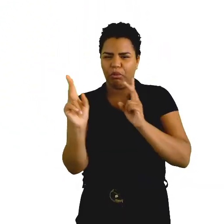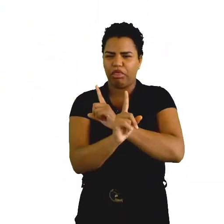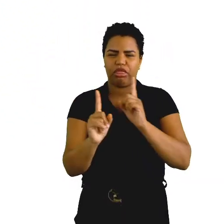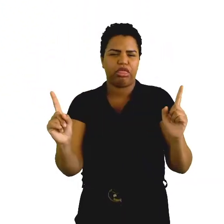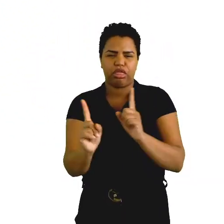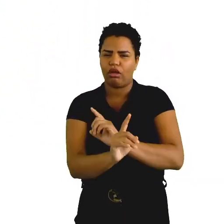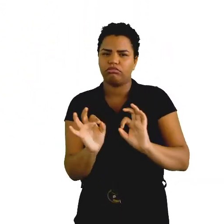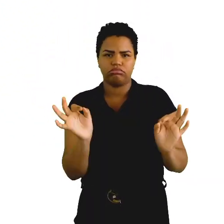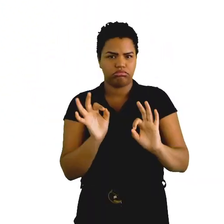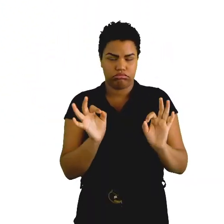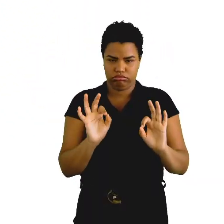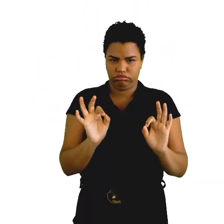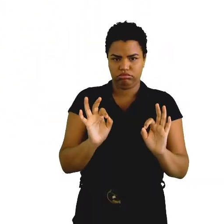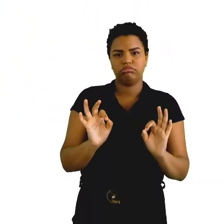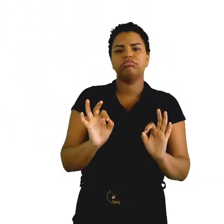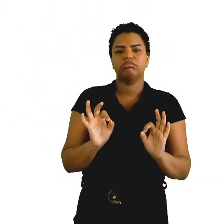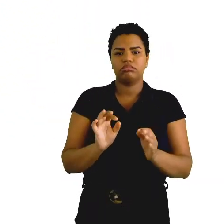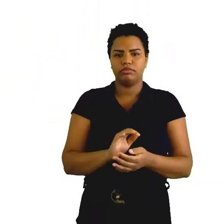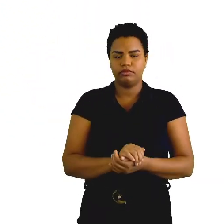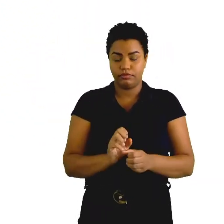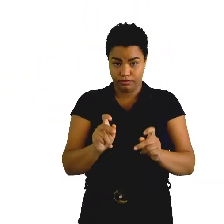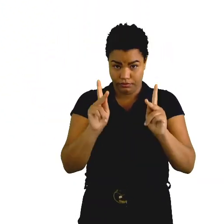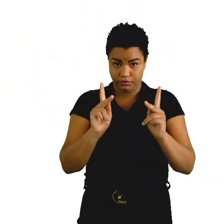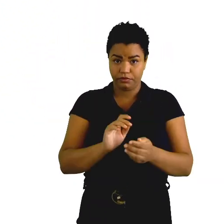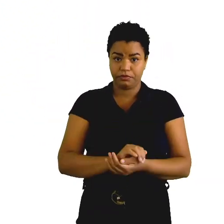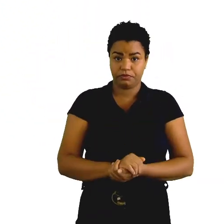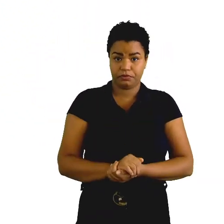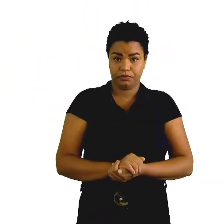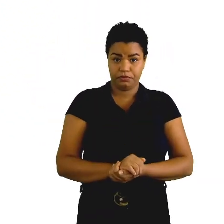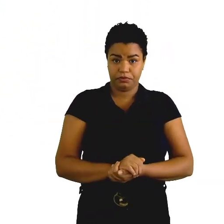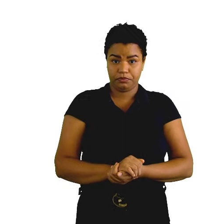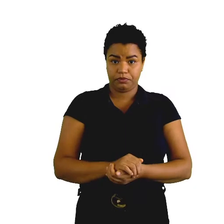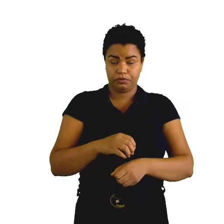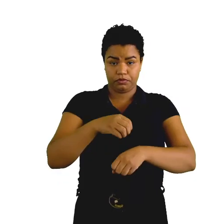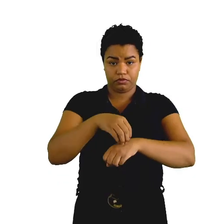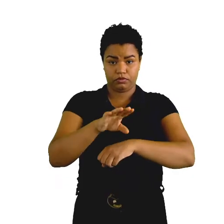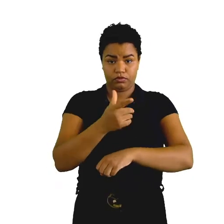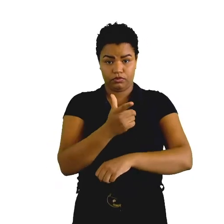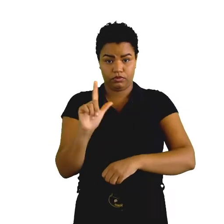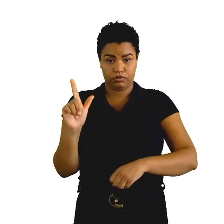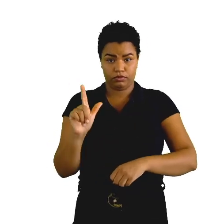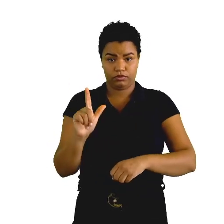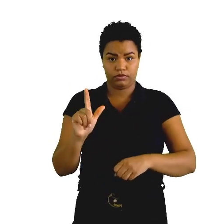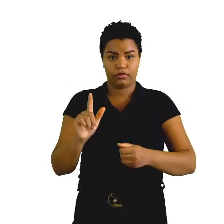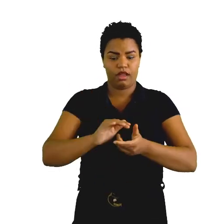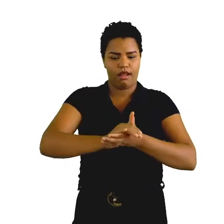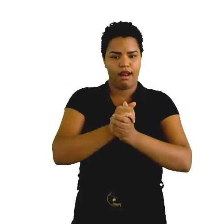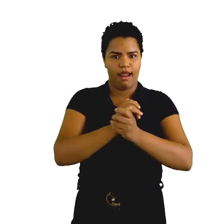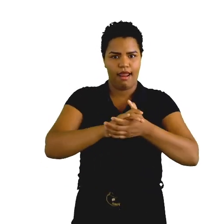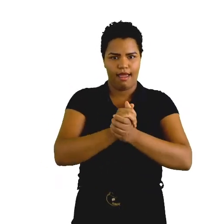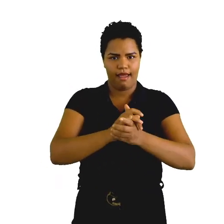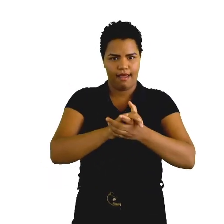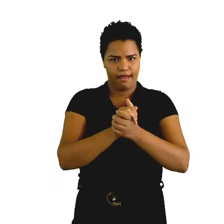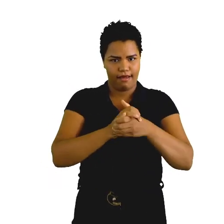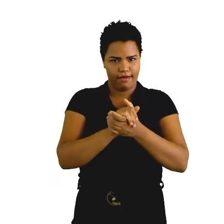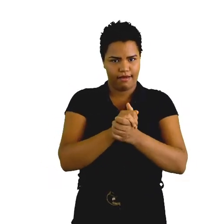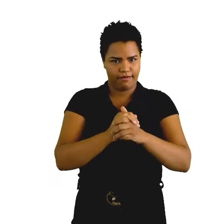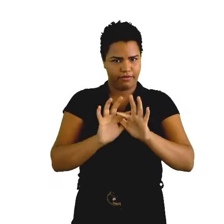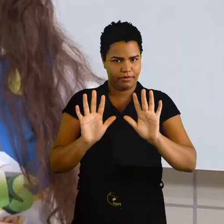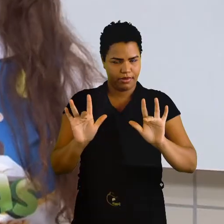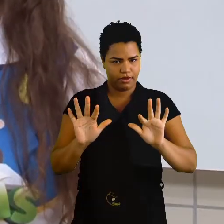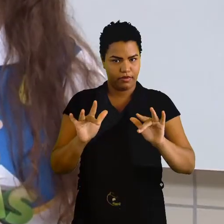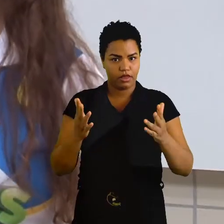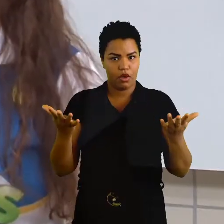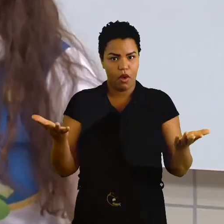pessoas, ok? Próxima dica, lave bem as suas mãos. Durante esse momento que